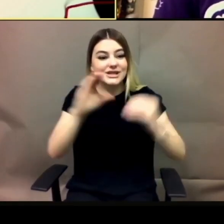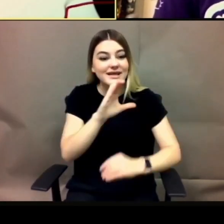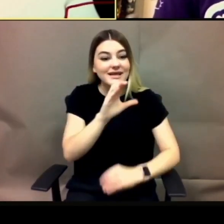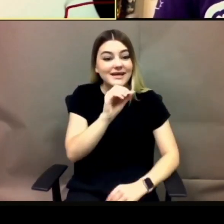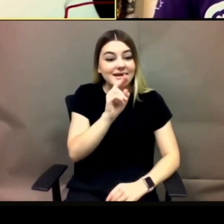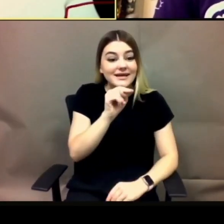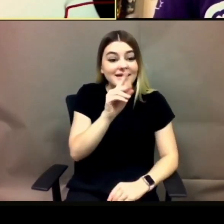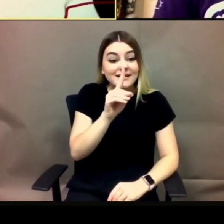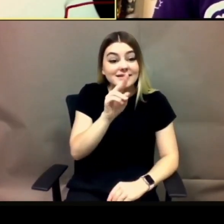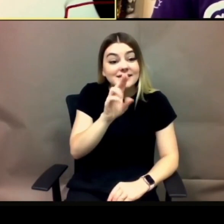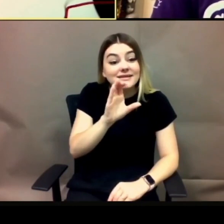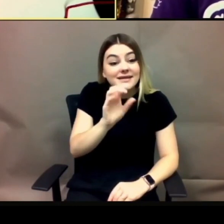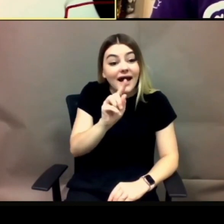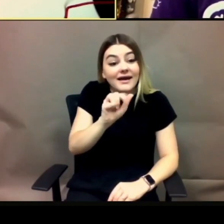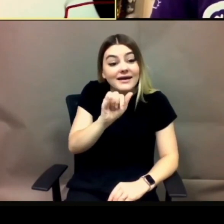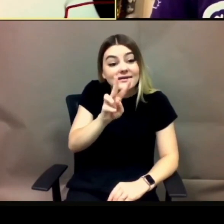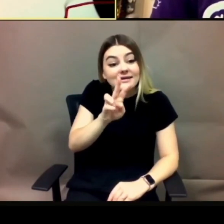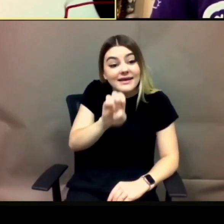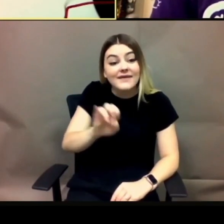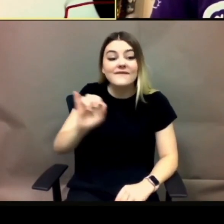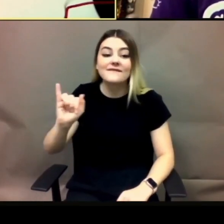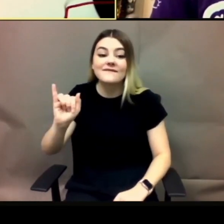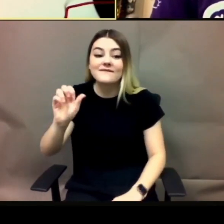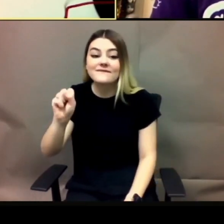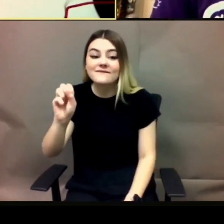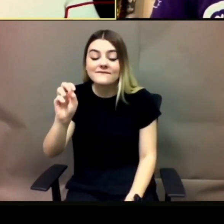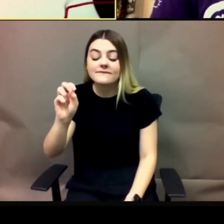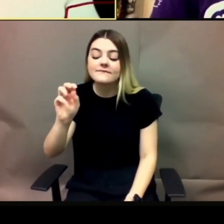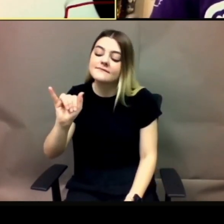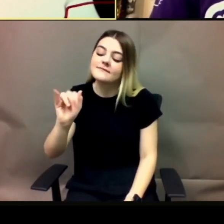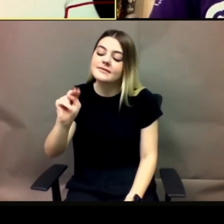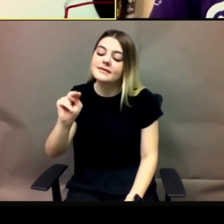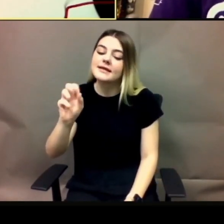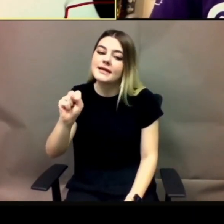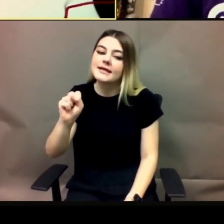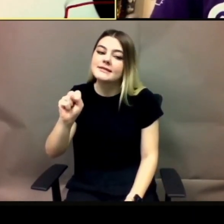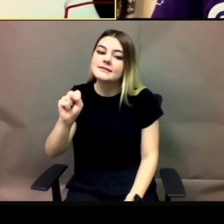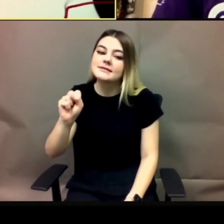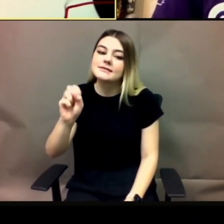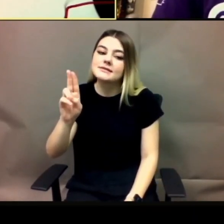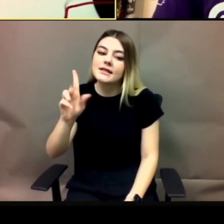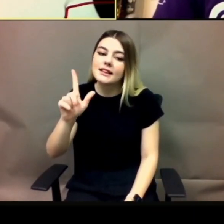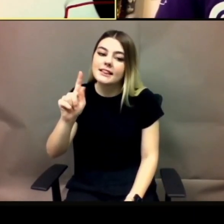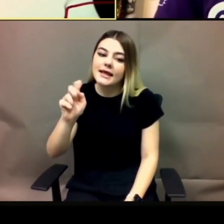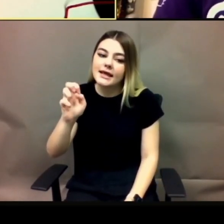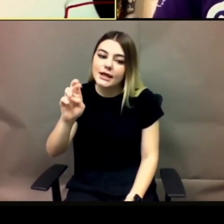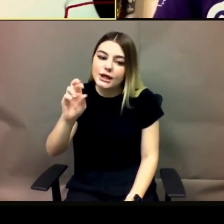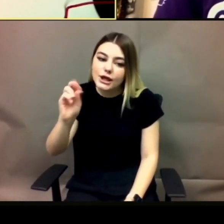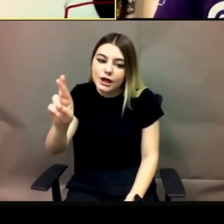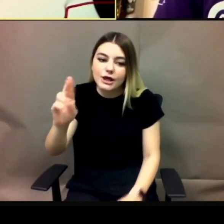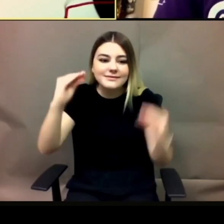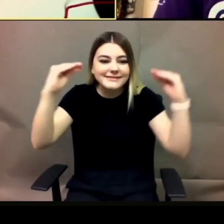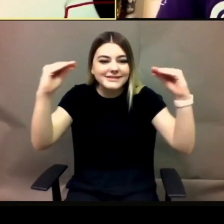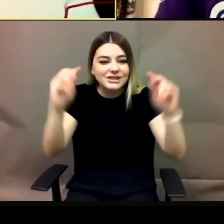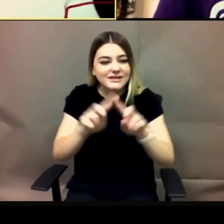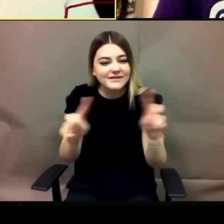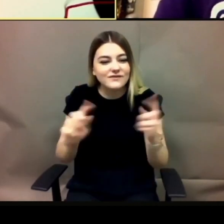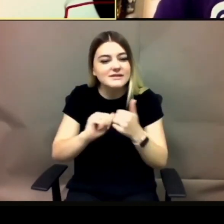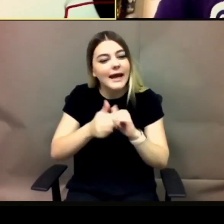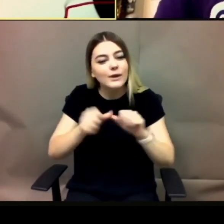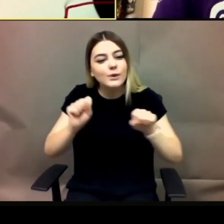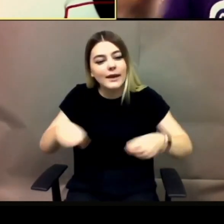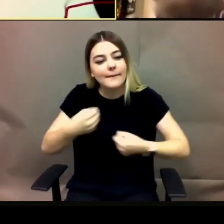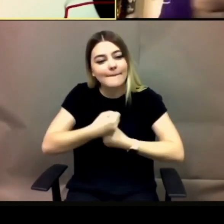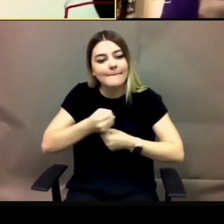qualquer embalagem, a gente ensina as crianças a fazer o seu próprio switch, o seu próprio botãozinho. Os botões são legais. Alguém está perguntando onde